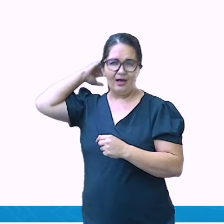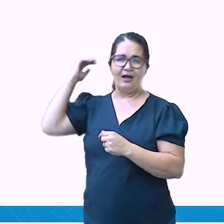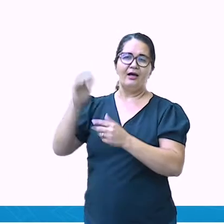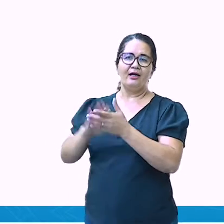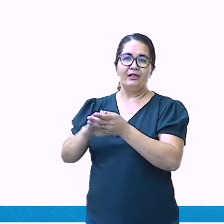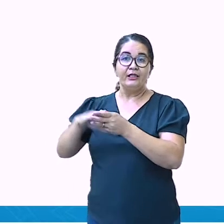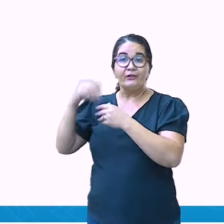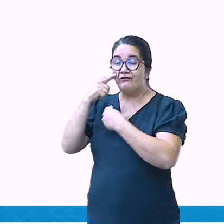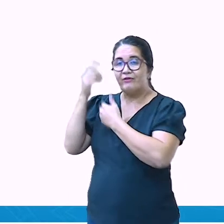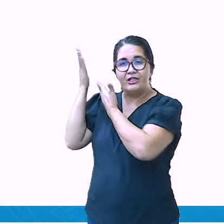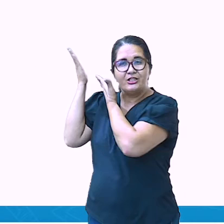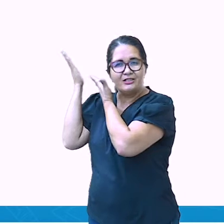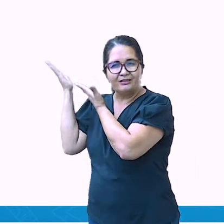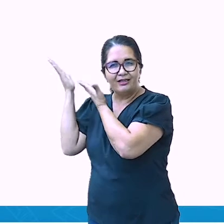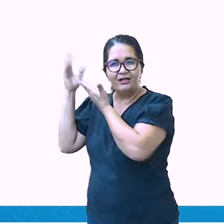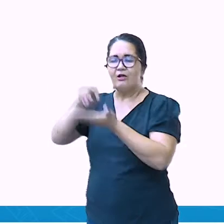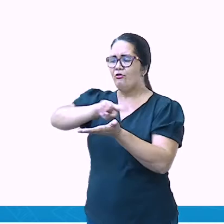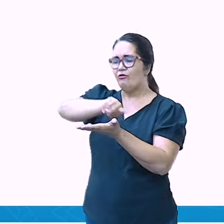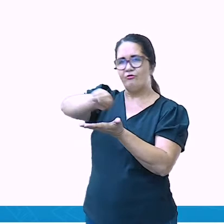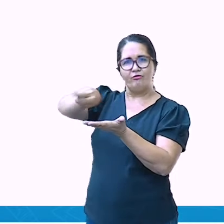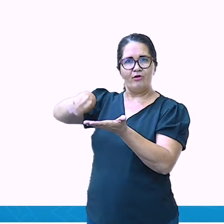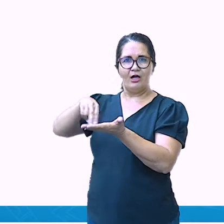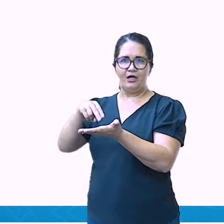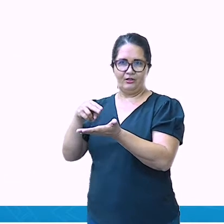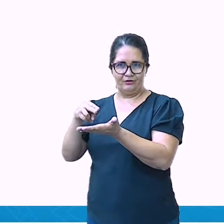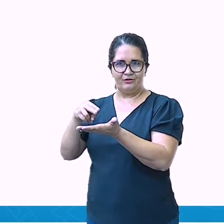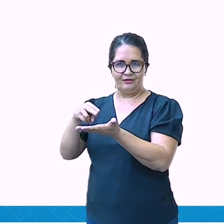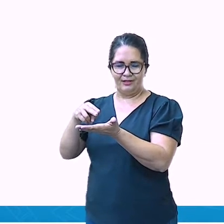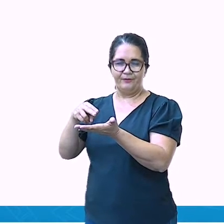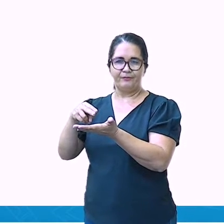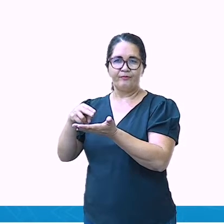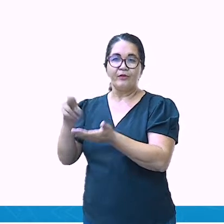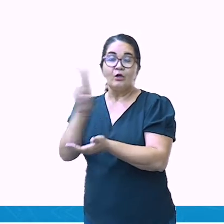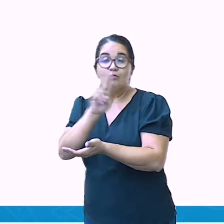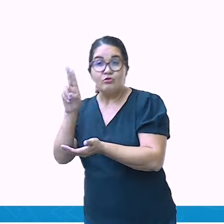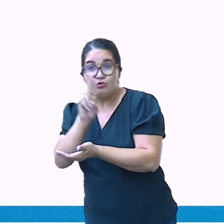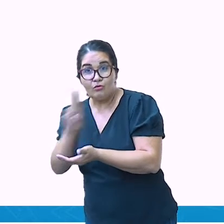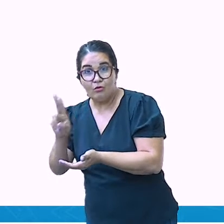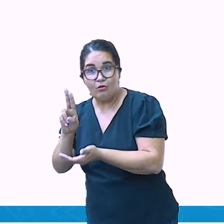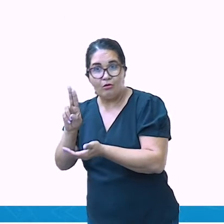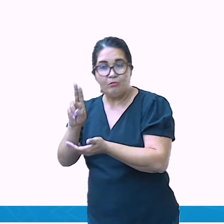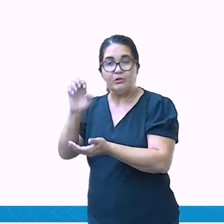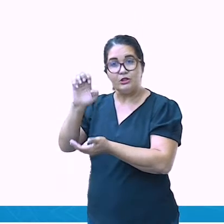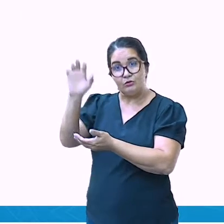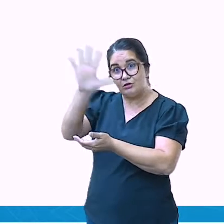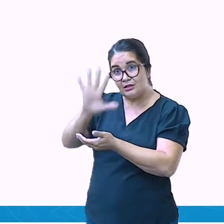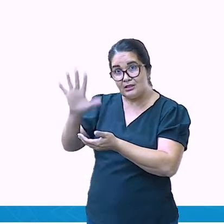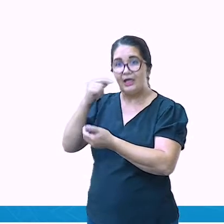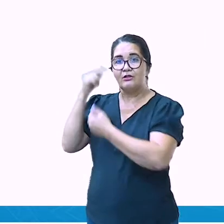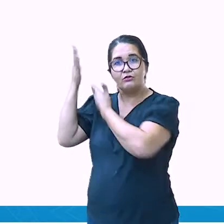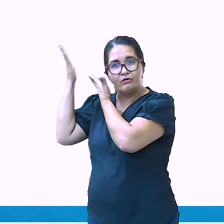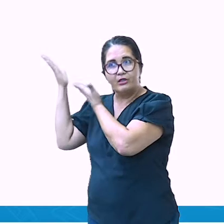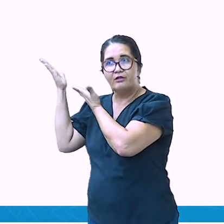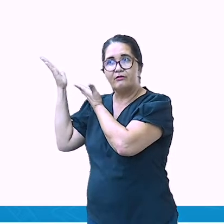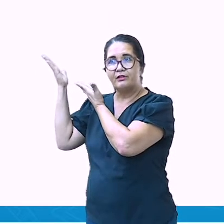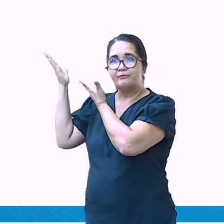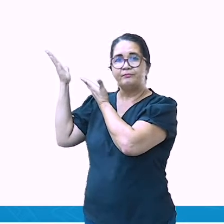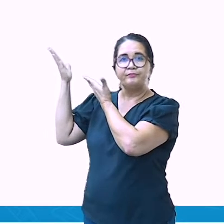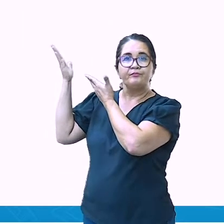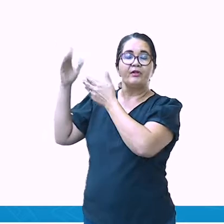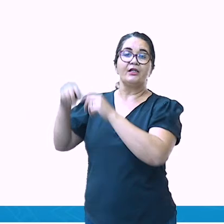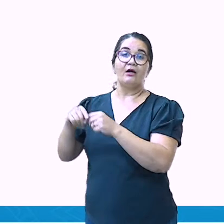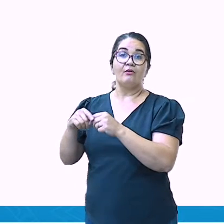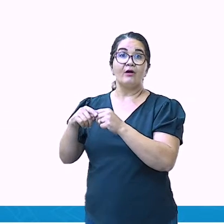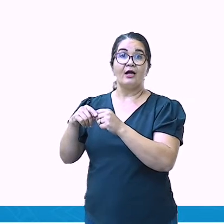e Tocantins. Essa parte aqui é a maior região do Brasil onde se encontra